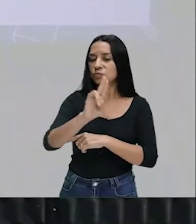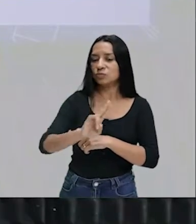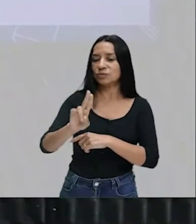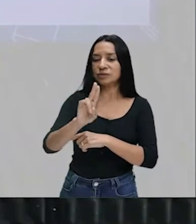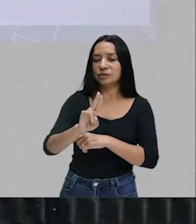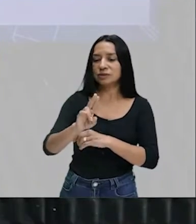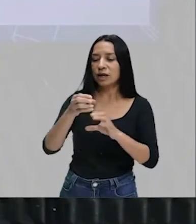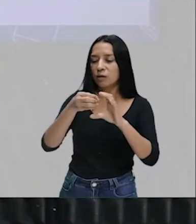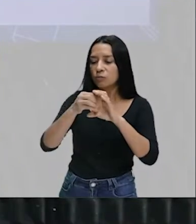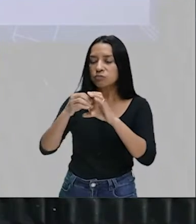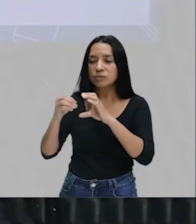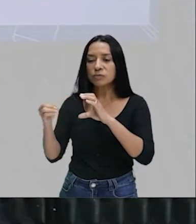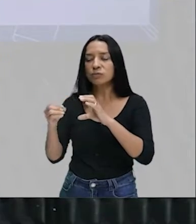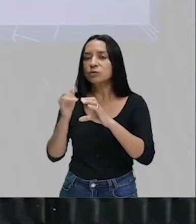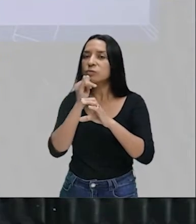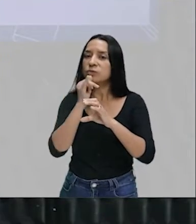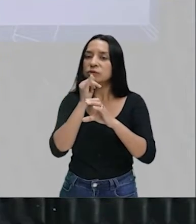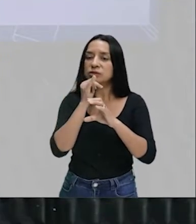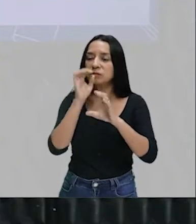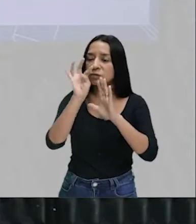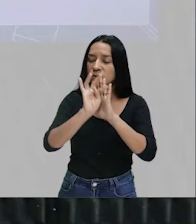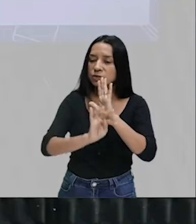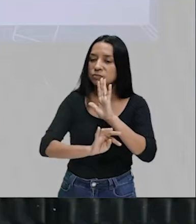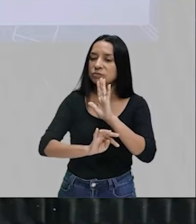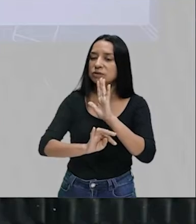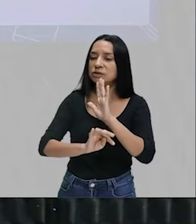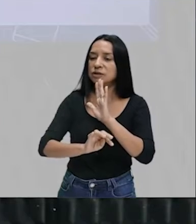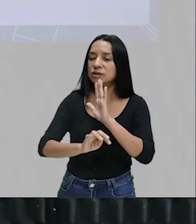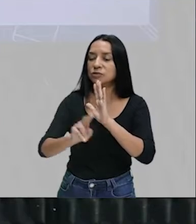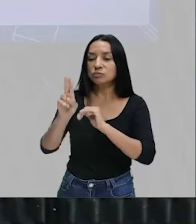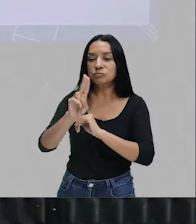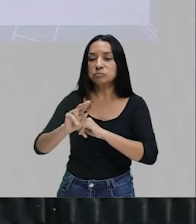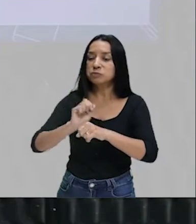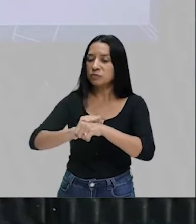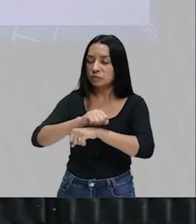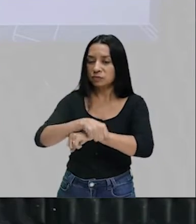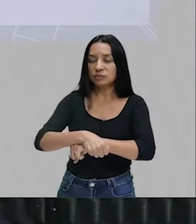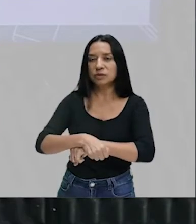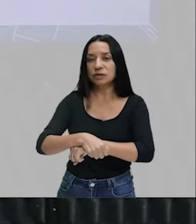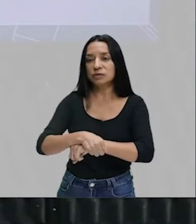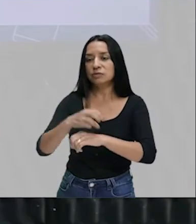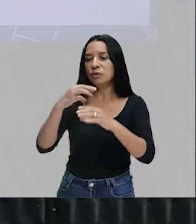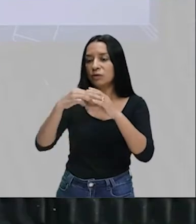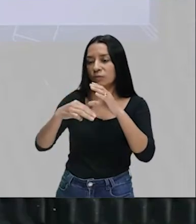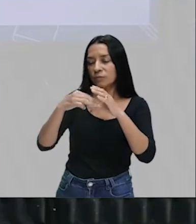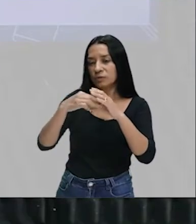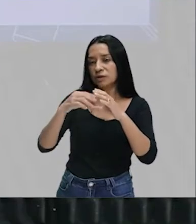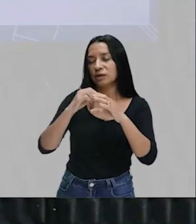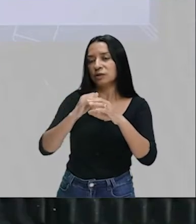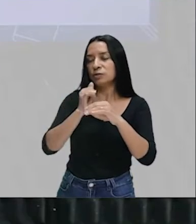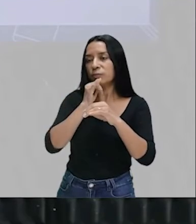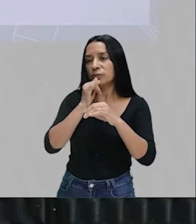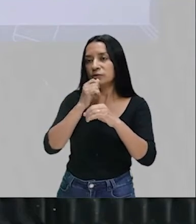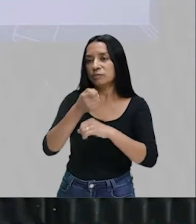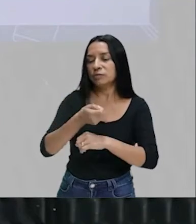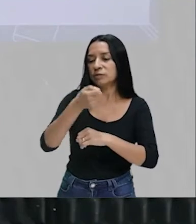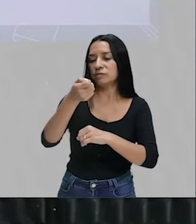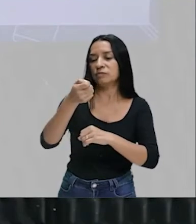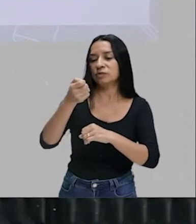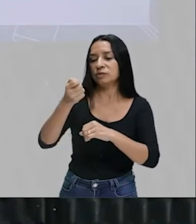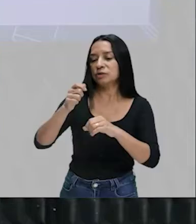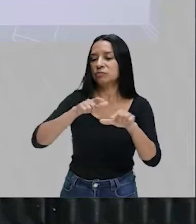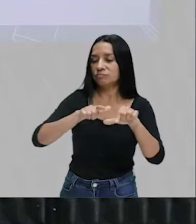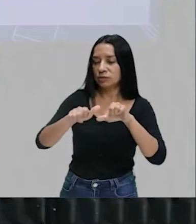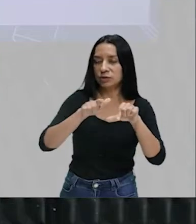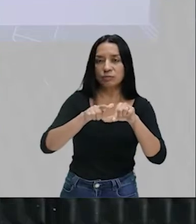né um símbolo desse por exemplo e um texto acadêmico em uma mensagem que você estabelece uma entrevista de emprego em uma